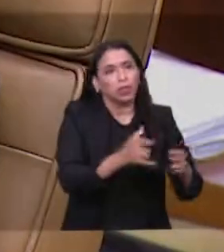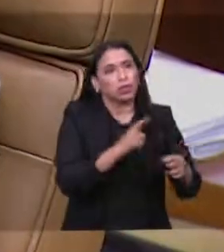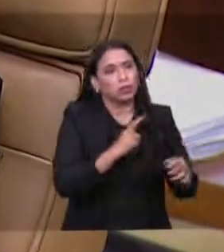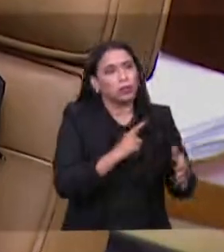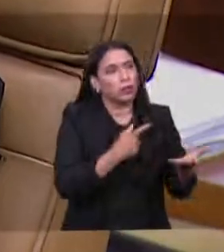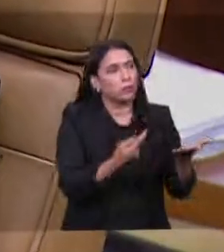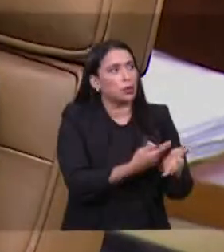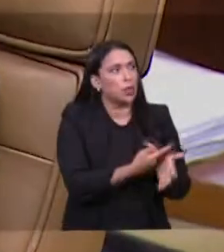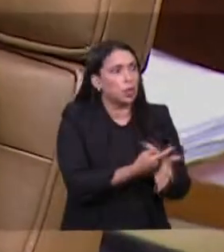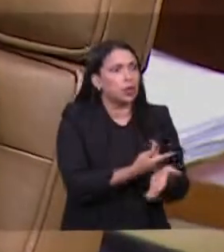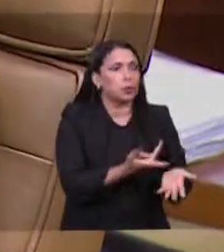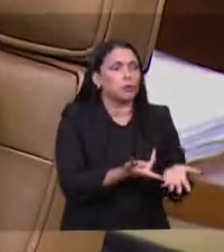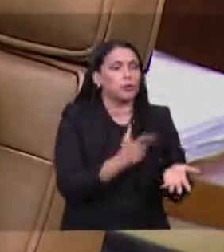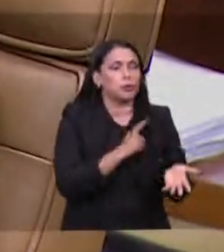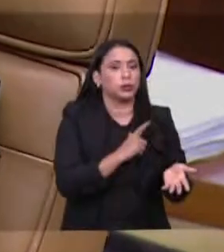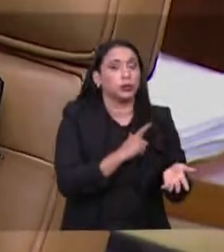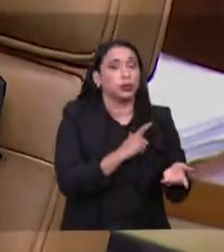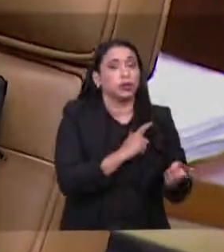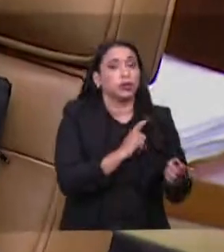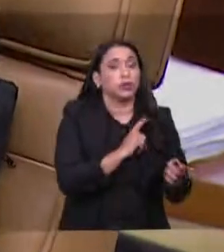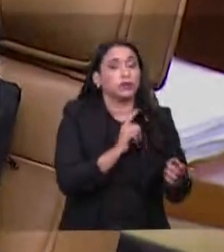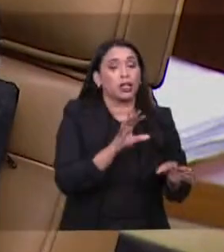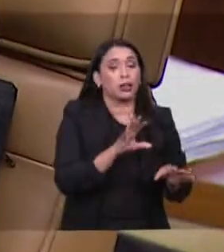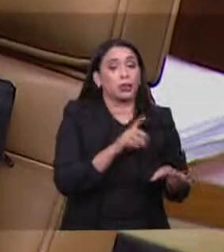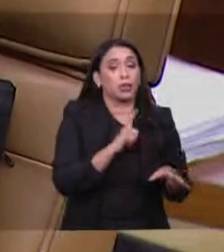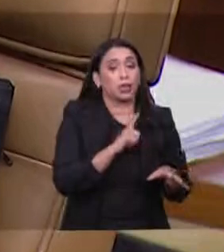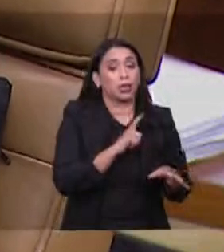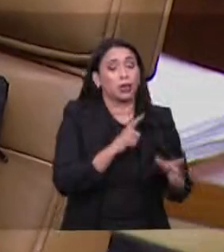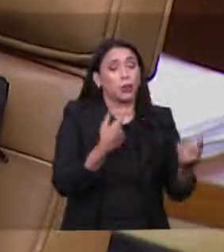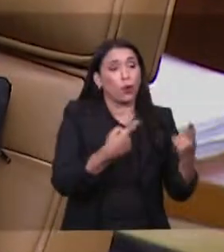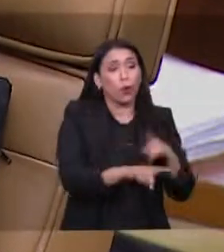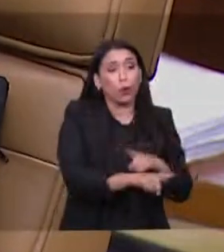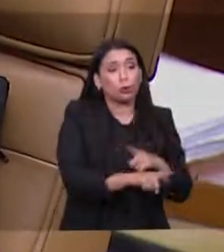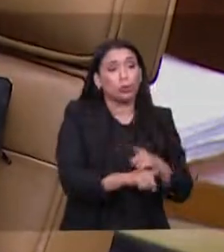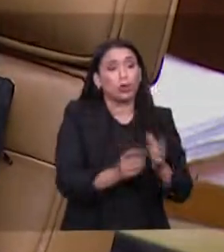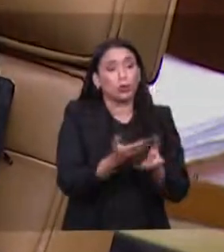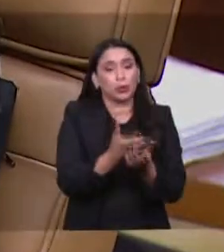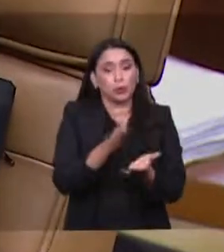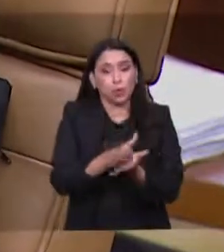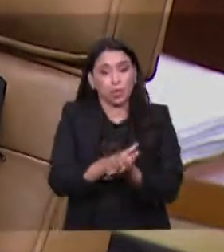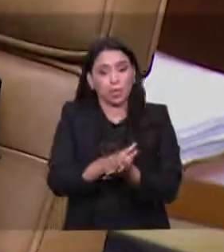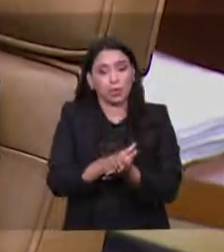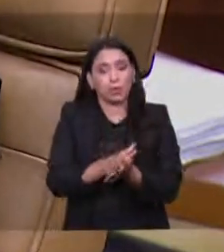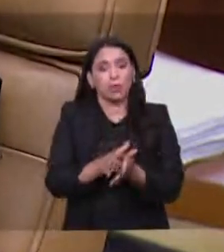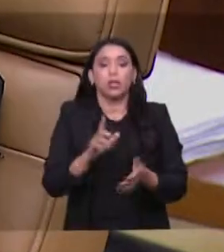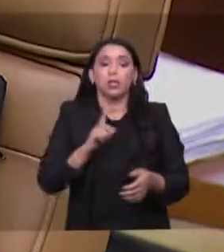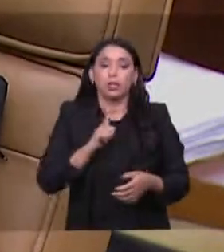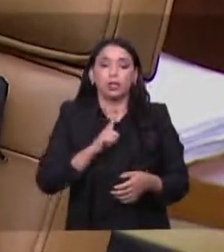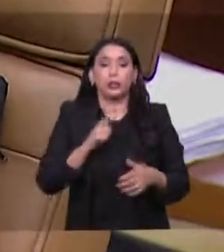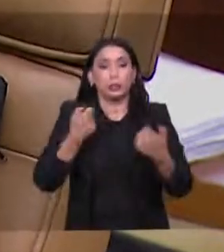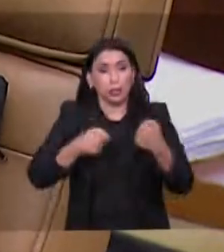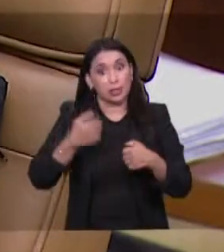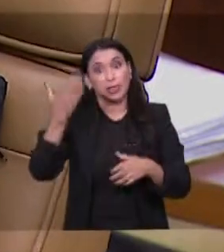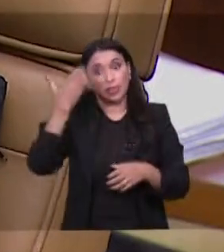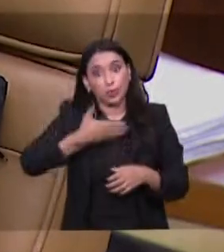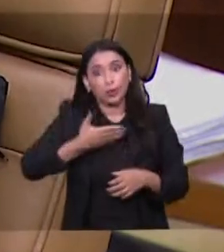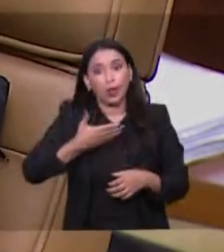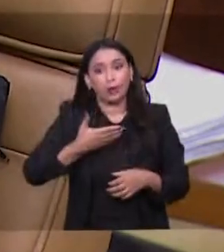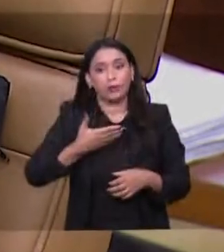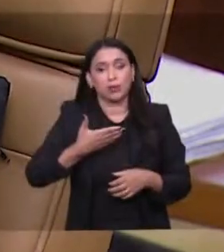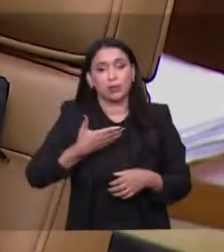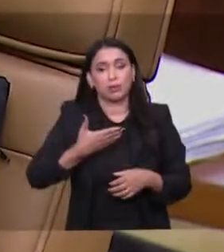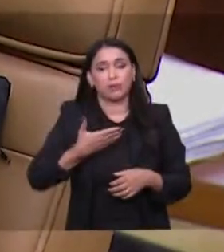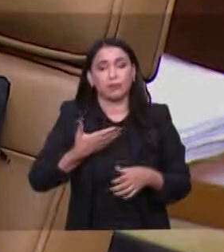inquérito contamina o processo, então é possível que o juiz realize regularmente as provas. Eu, então,